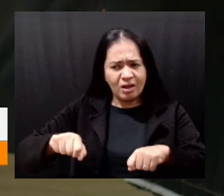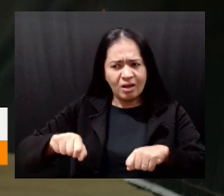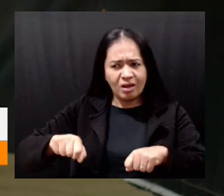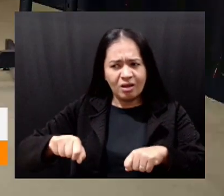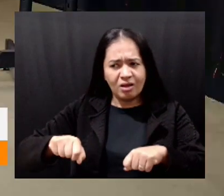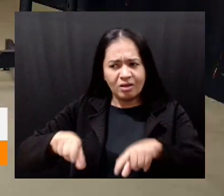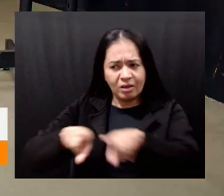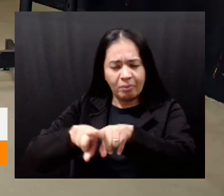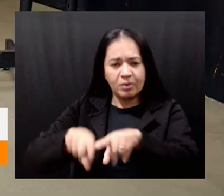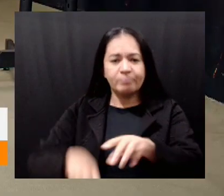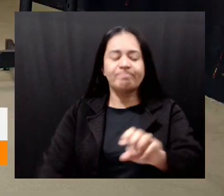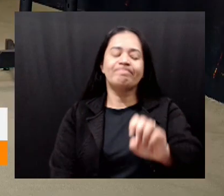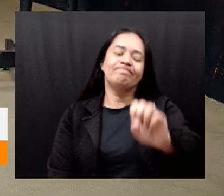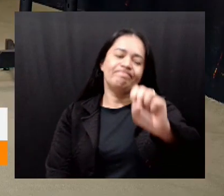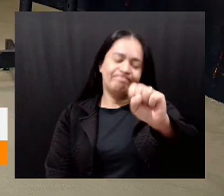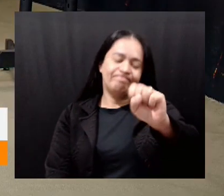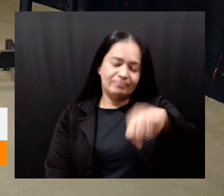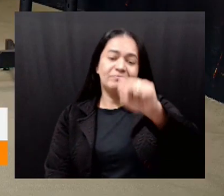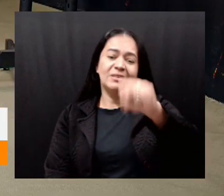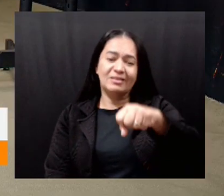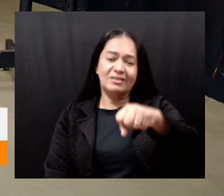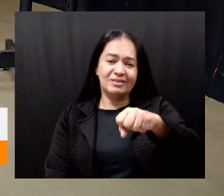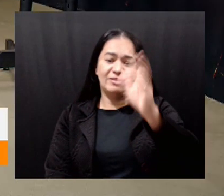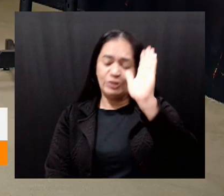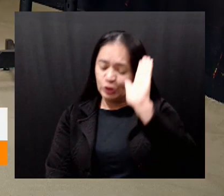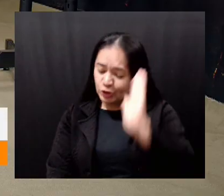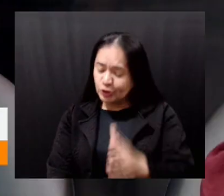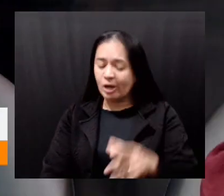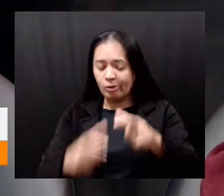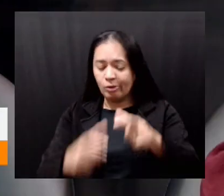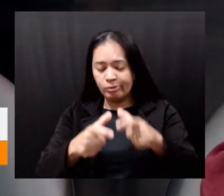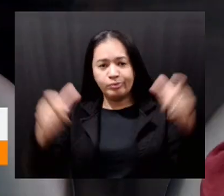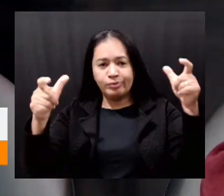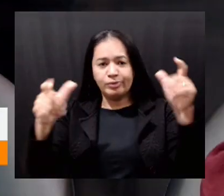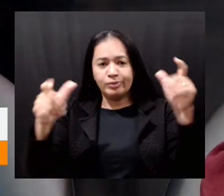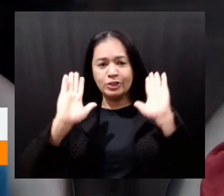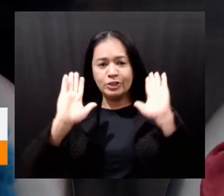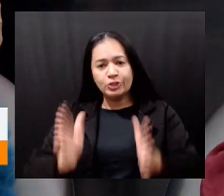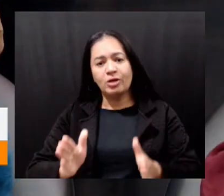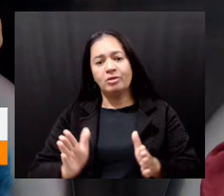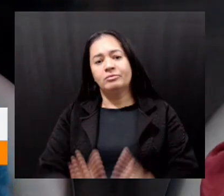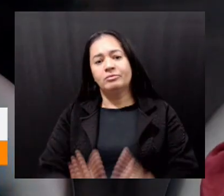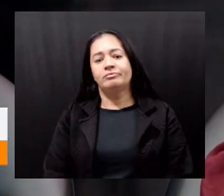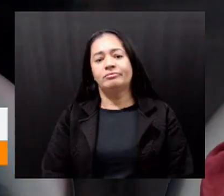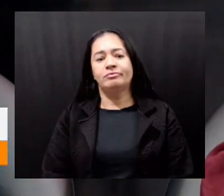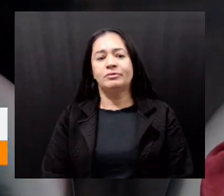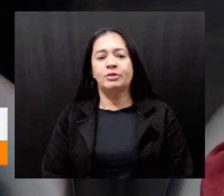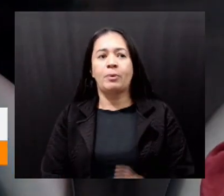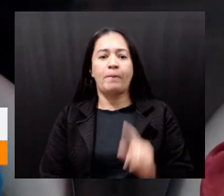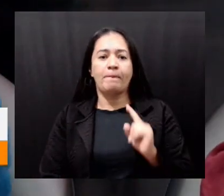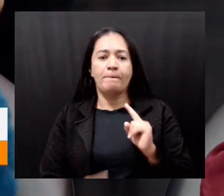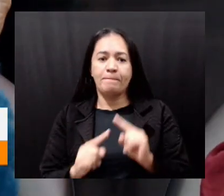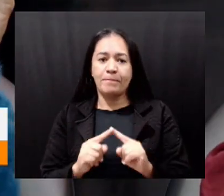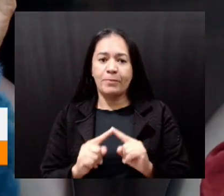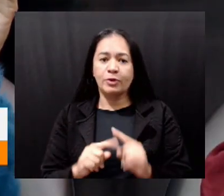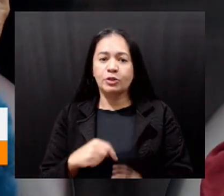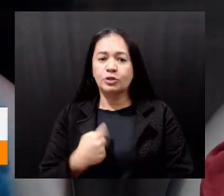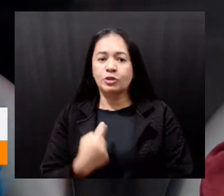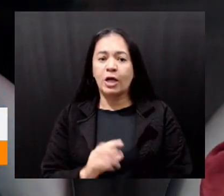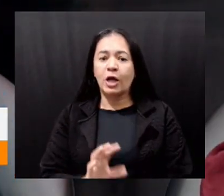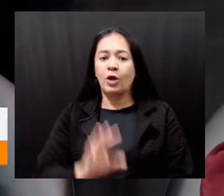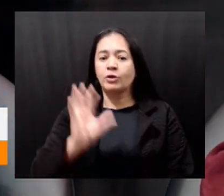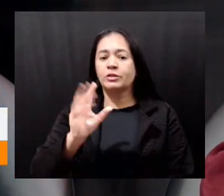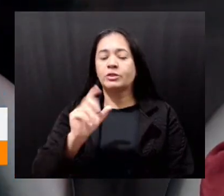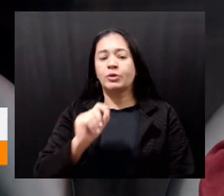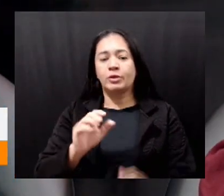já aumentou. Muito, né? Eu acho que ela já aumentou. Tivemos, assim, uma pós-pandemia, né? Sim,